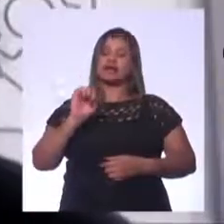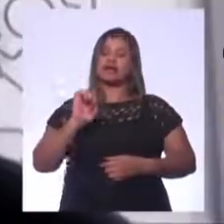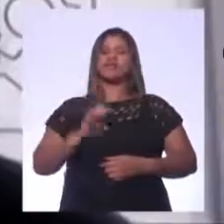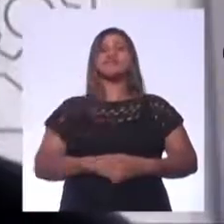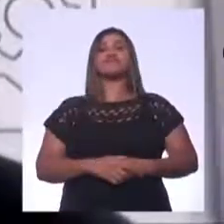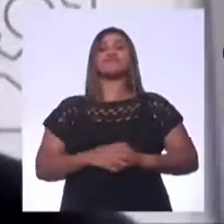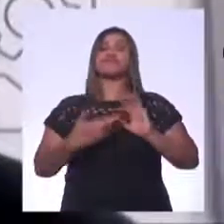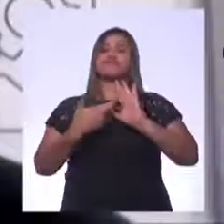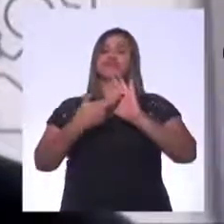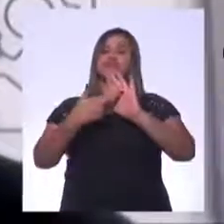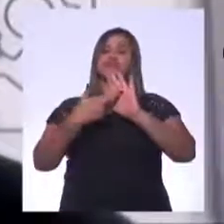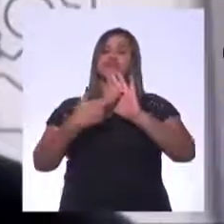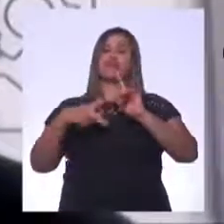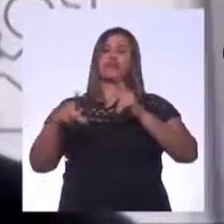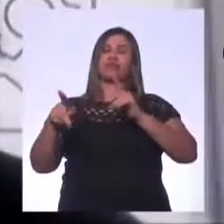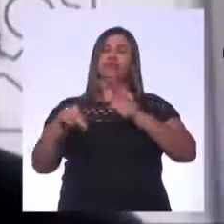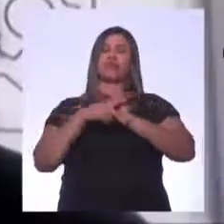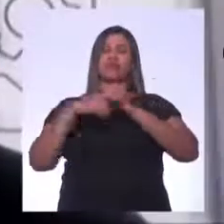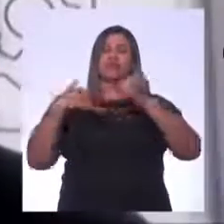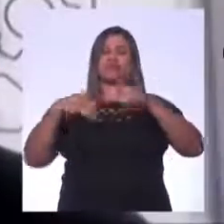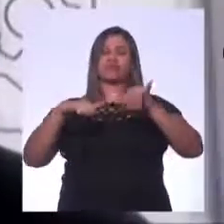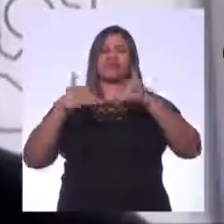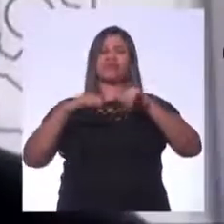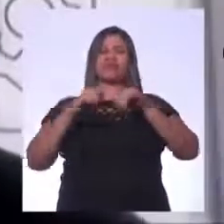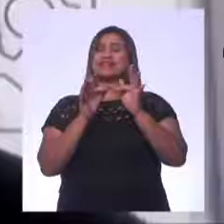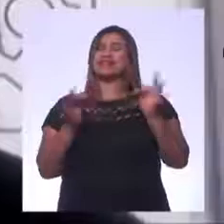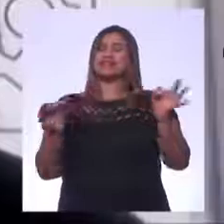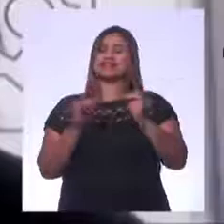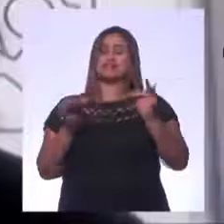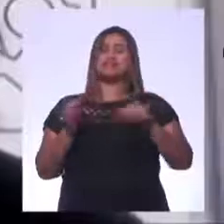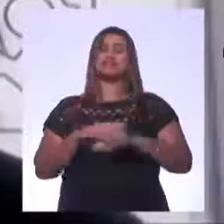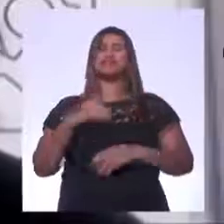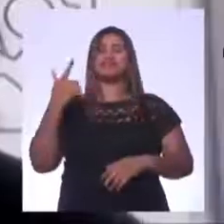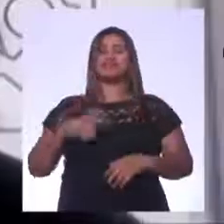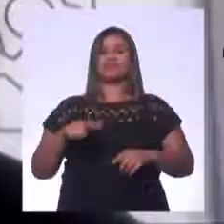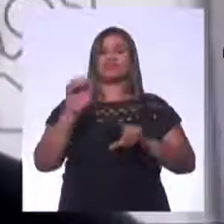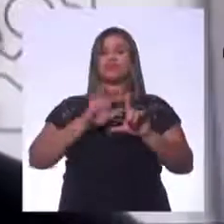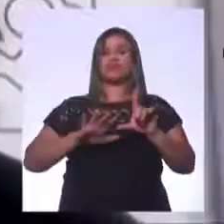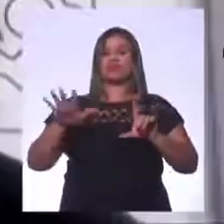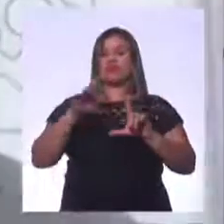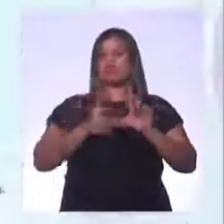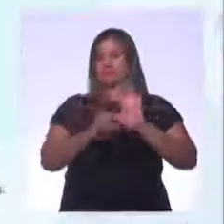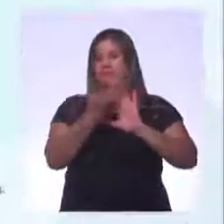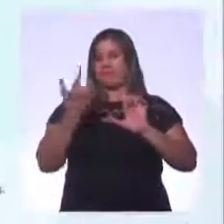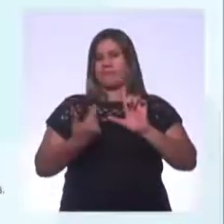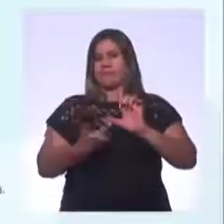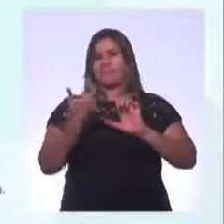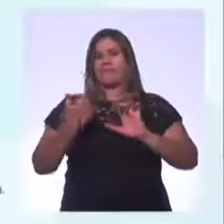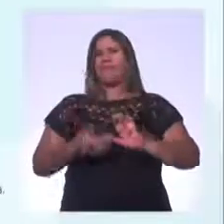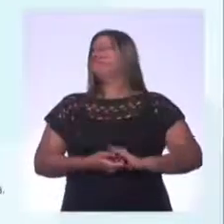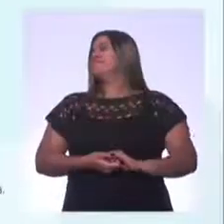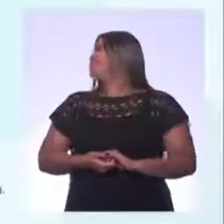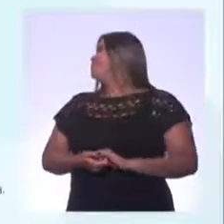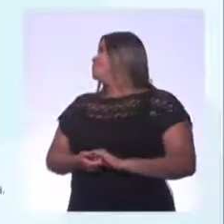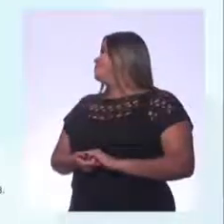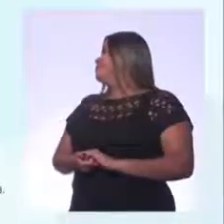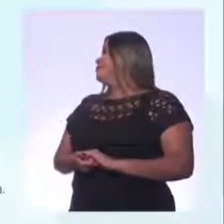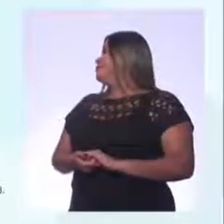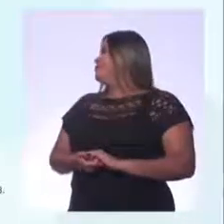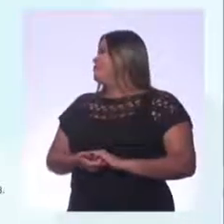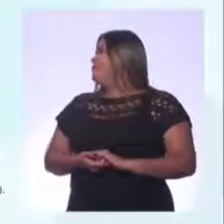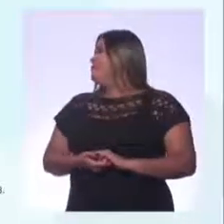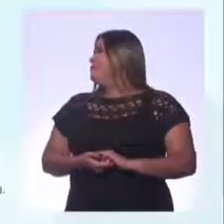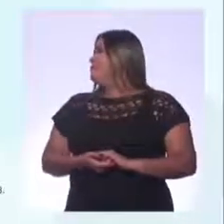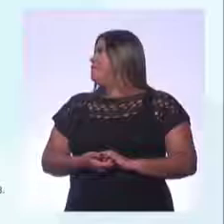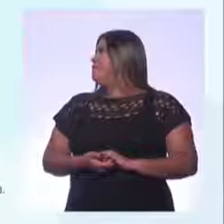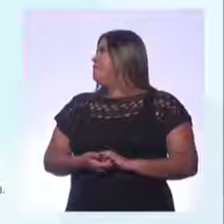de um circuito elétrico simples. Na imagem seguinte, no slide seguinte, o que